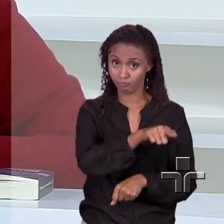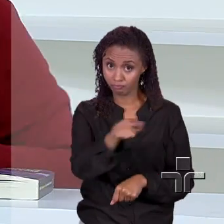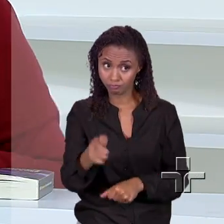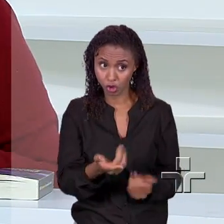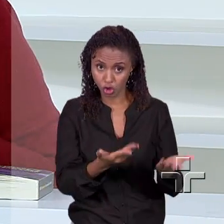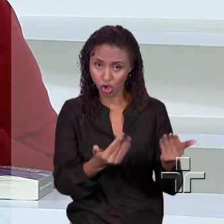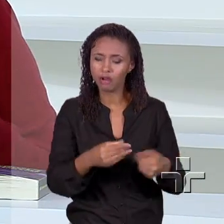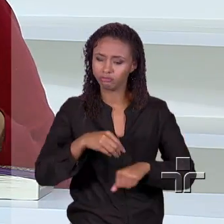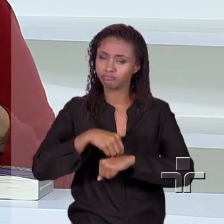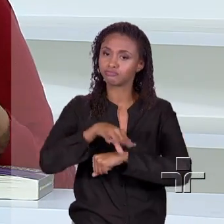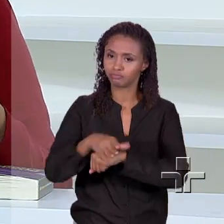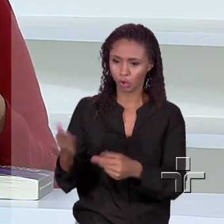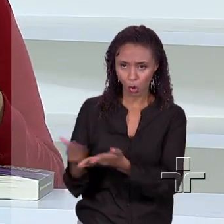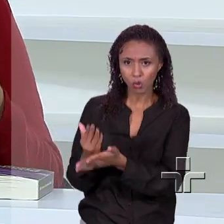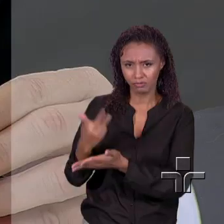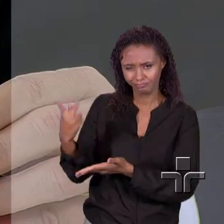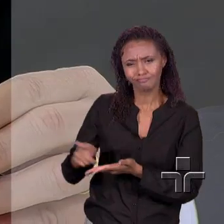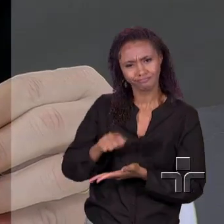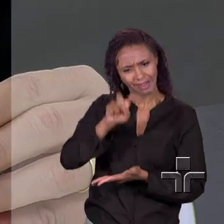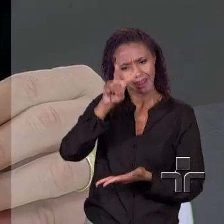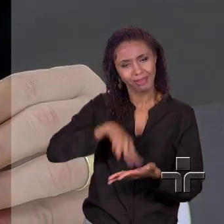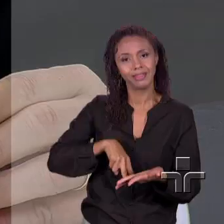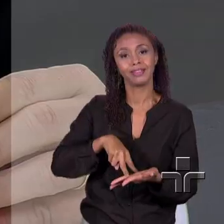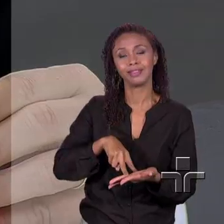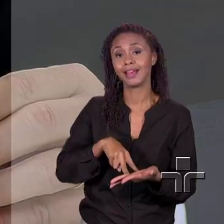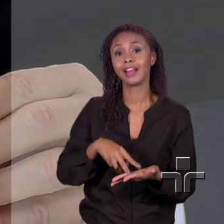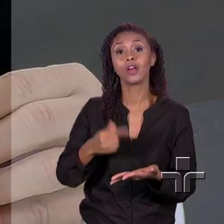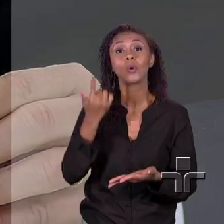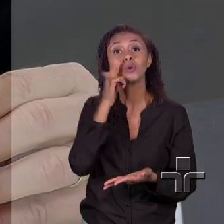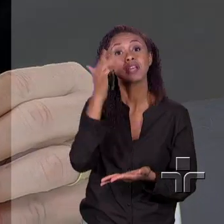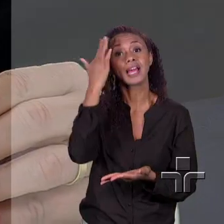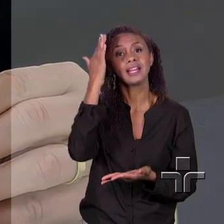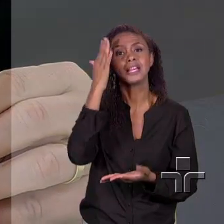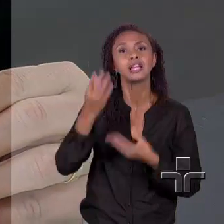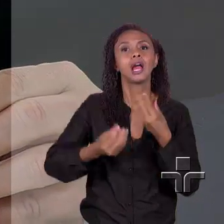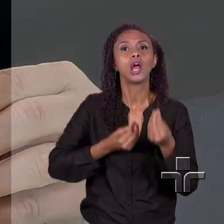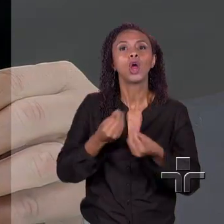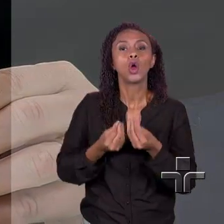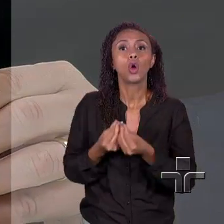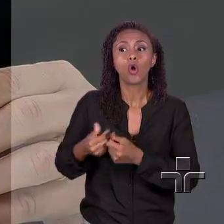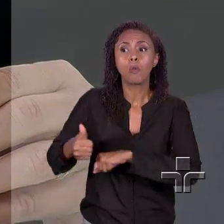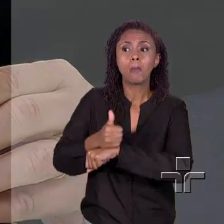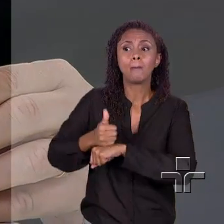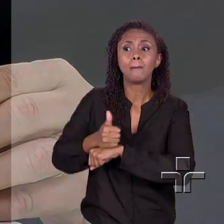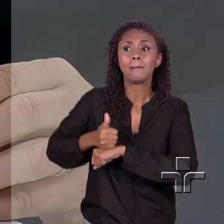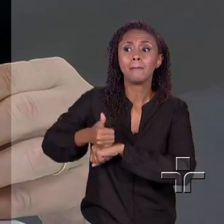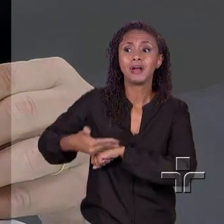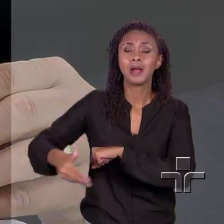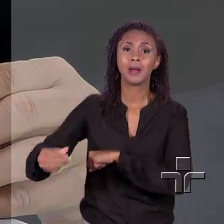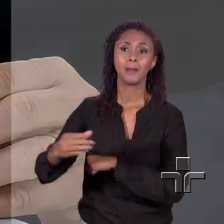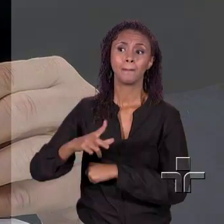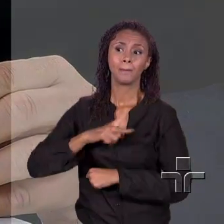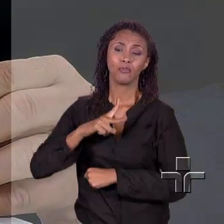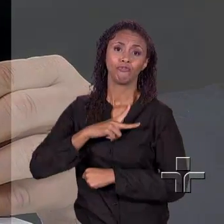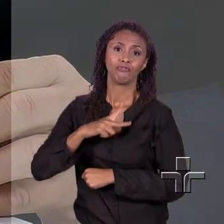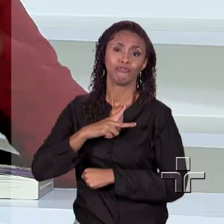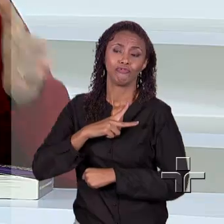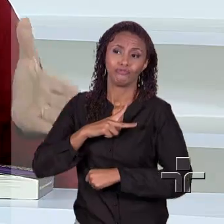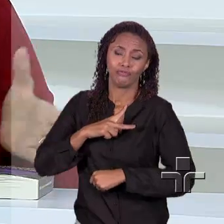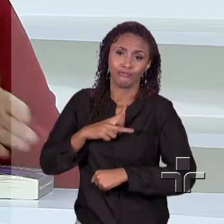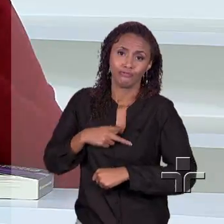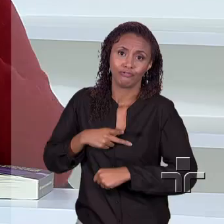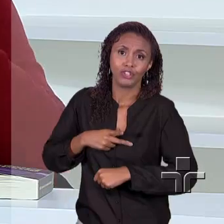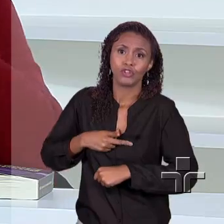né, para entender a dimensão dramática e íntima de uma carreira pessoal ao longo dos anos